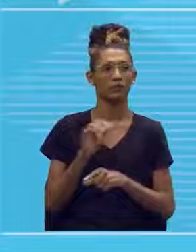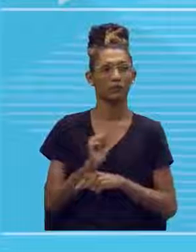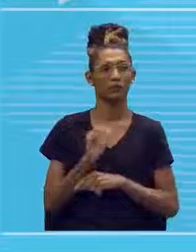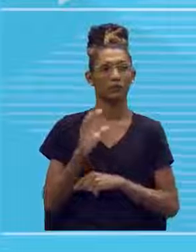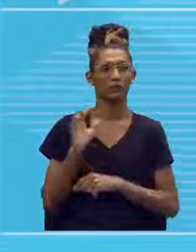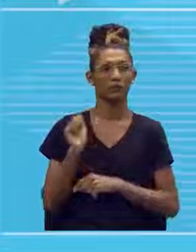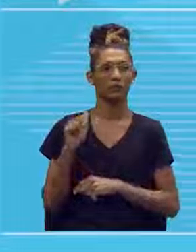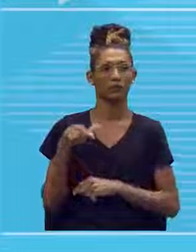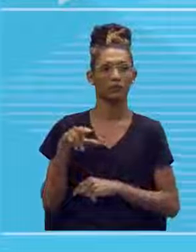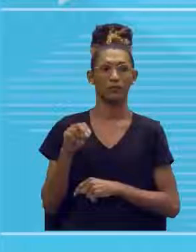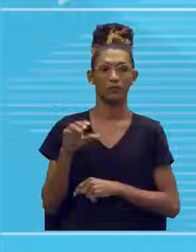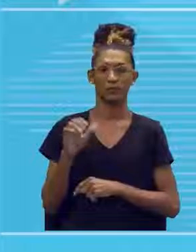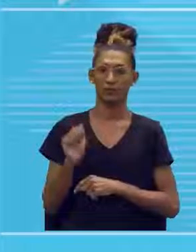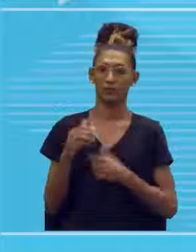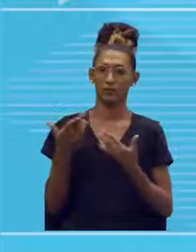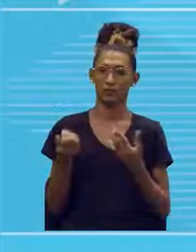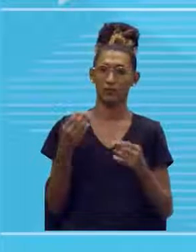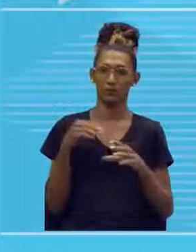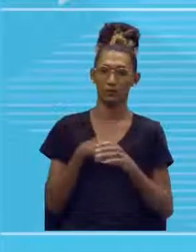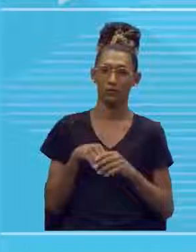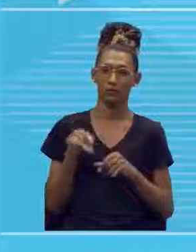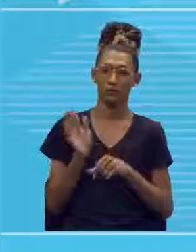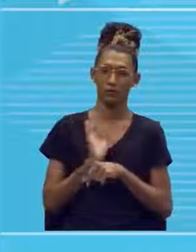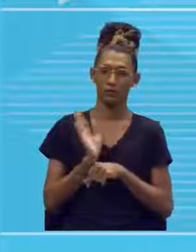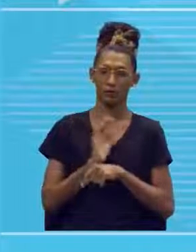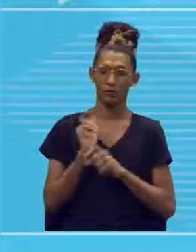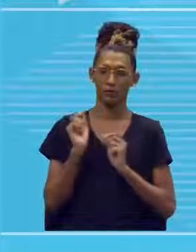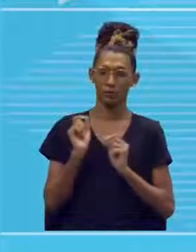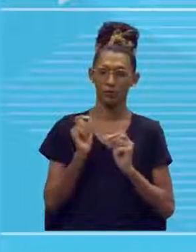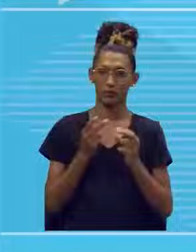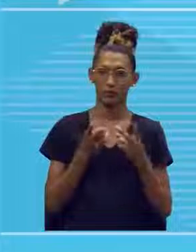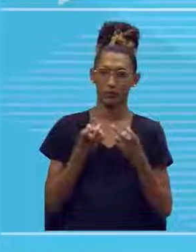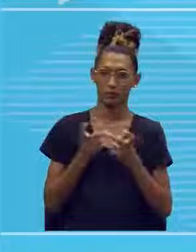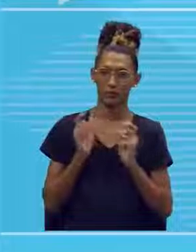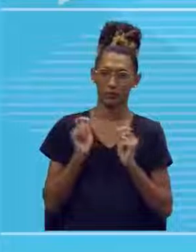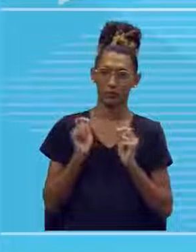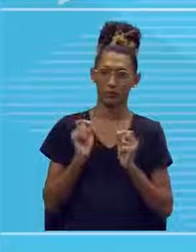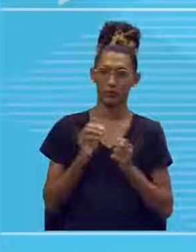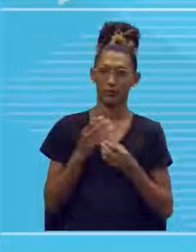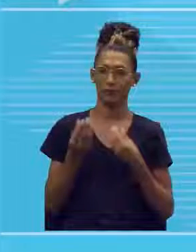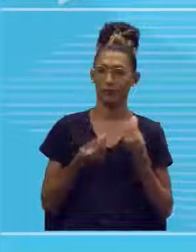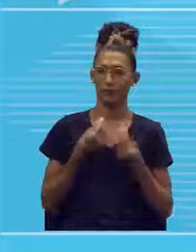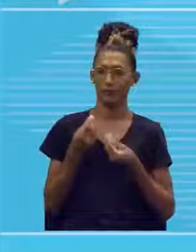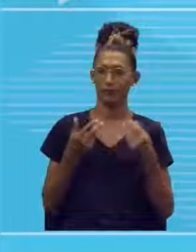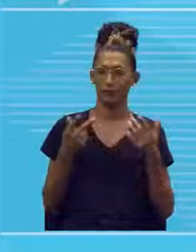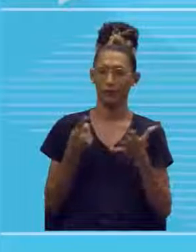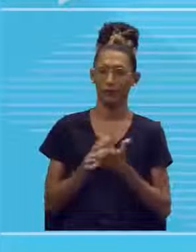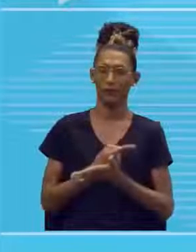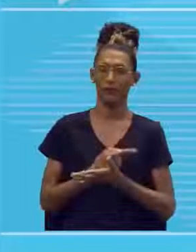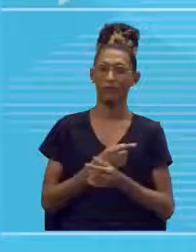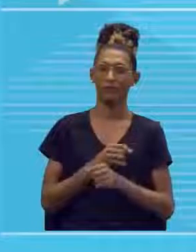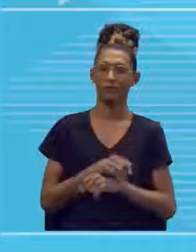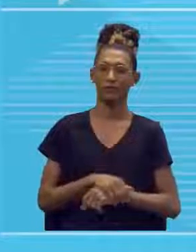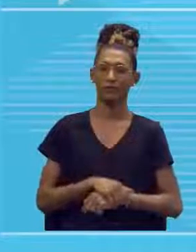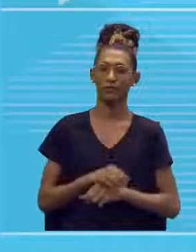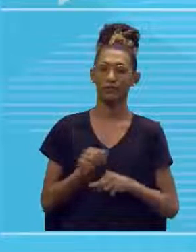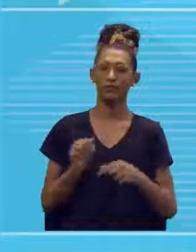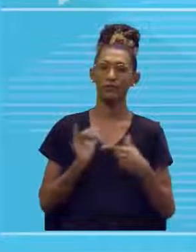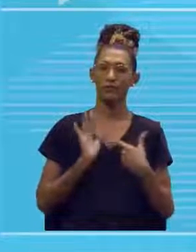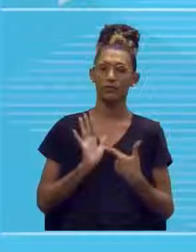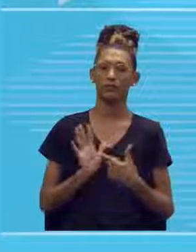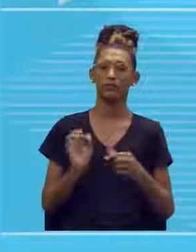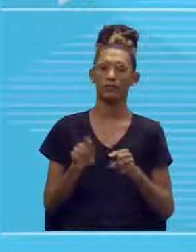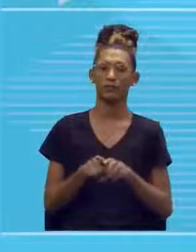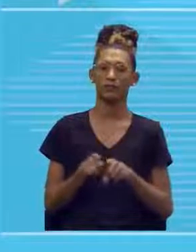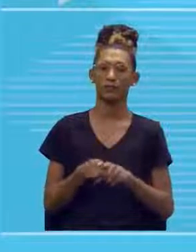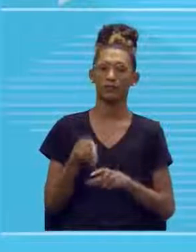nesse vídeo vocês vão ver uma coisa artística muito linda trazido aí pela